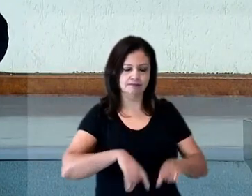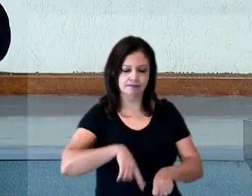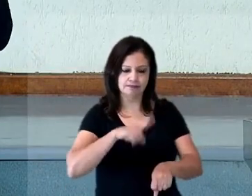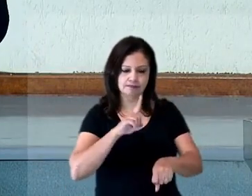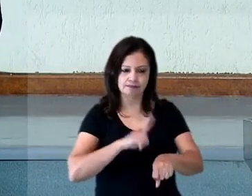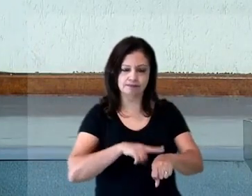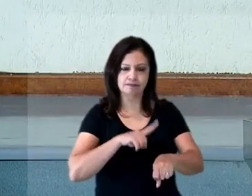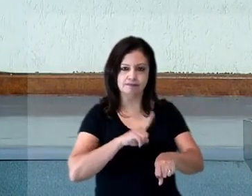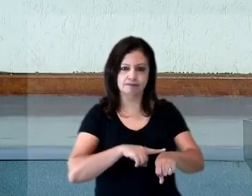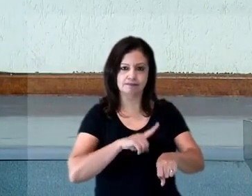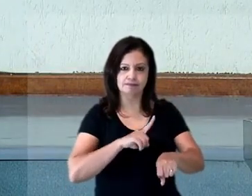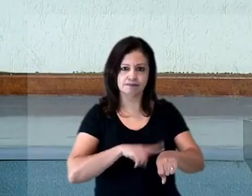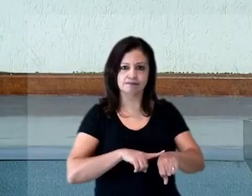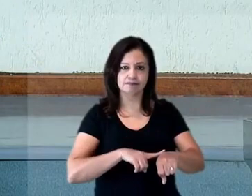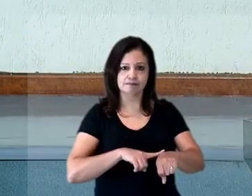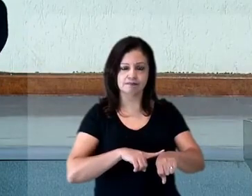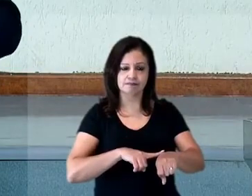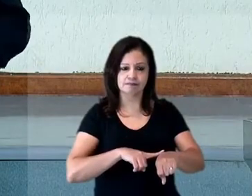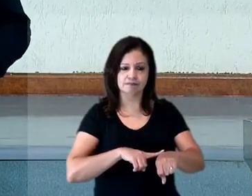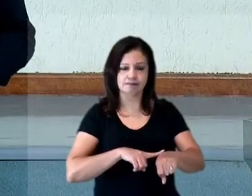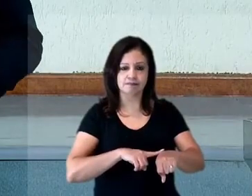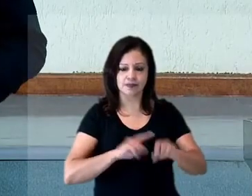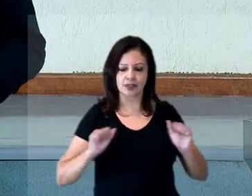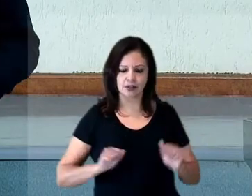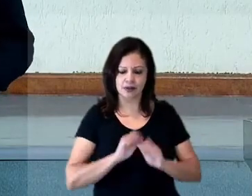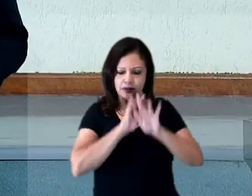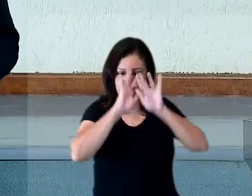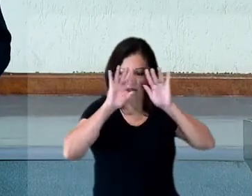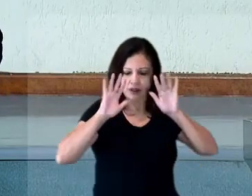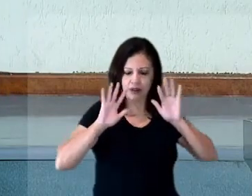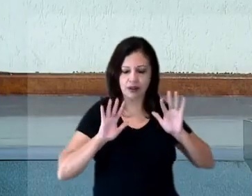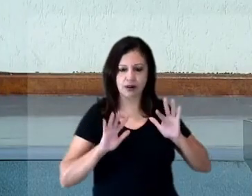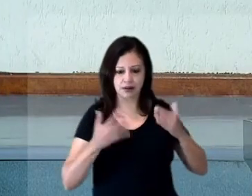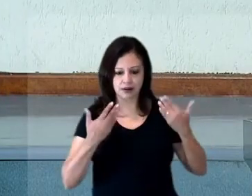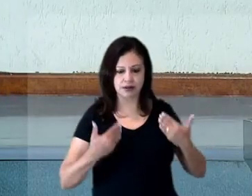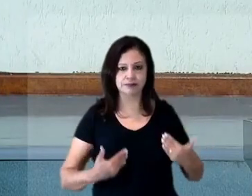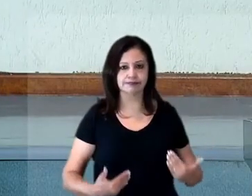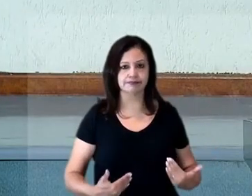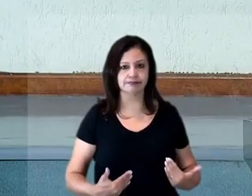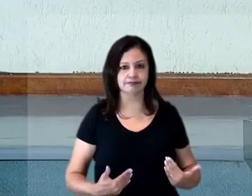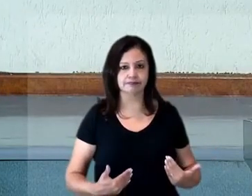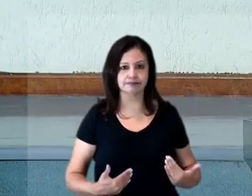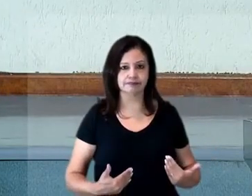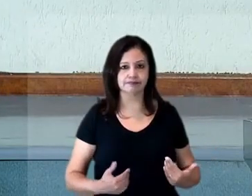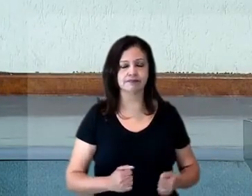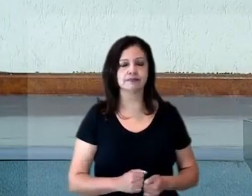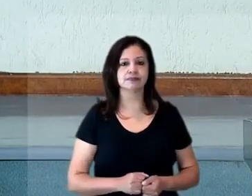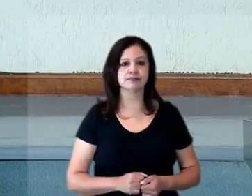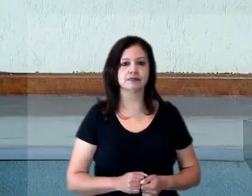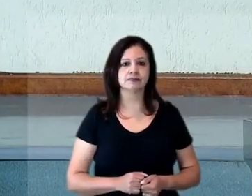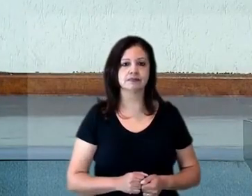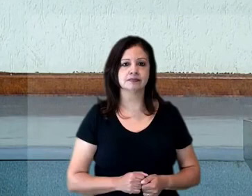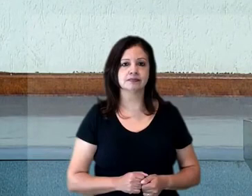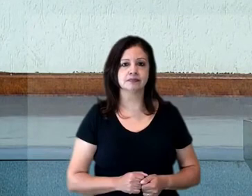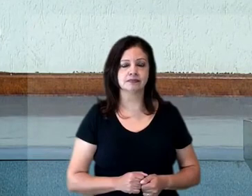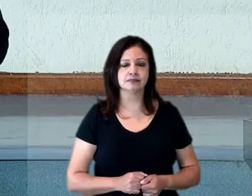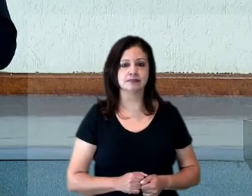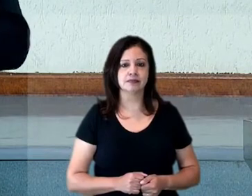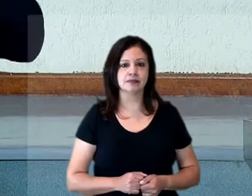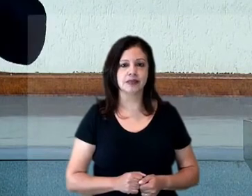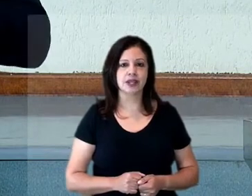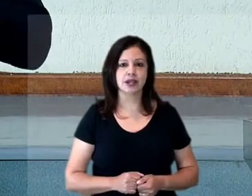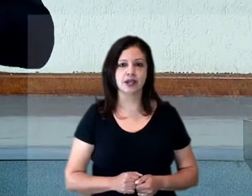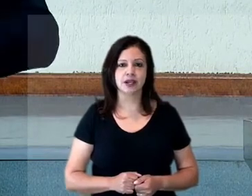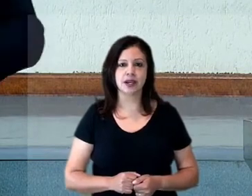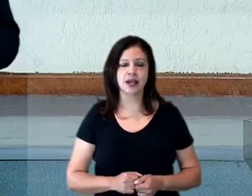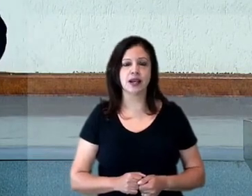momento o Filho do Homem é glorificado. Ele indica a proximidade da consumação